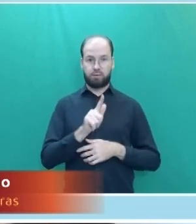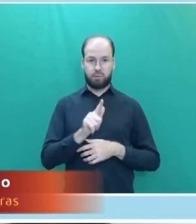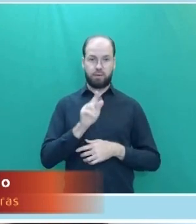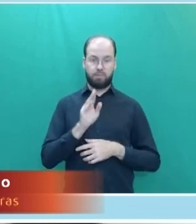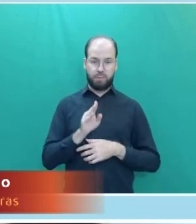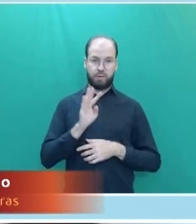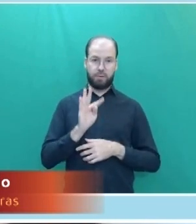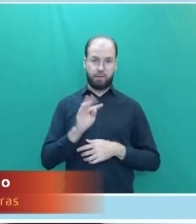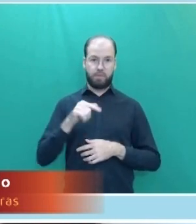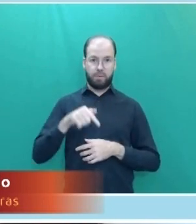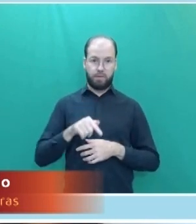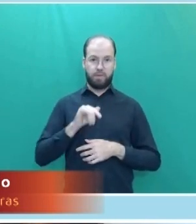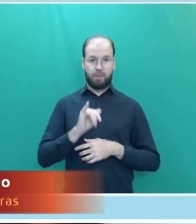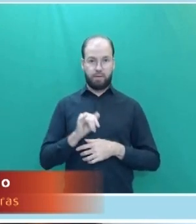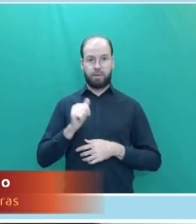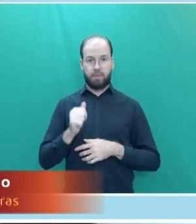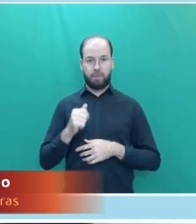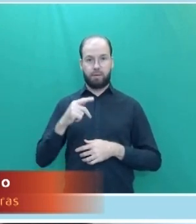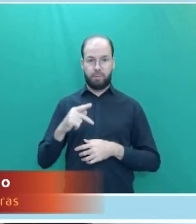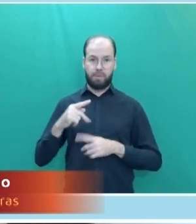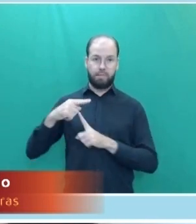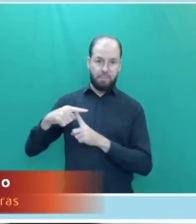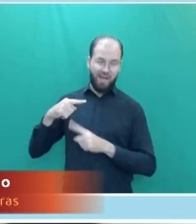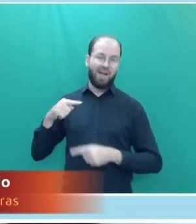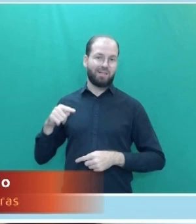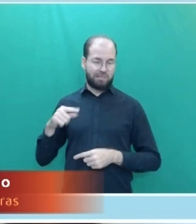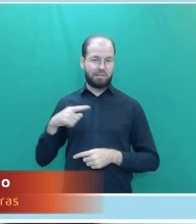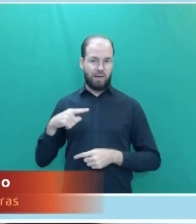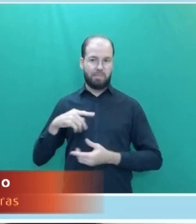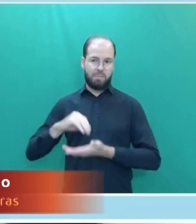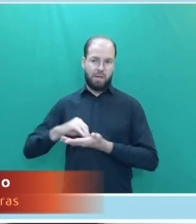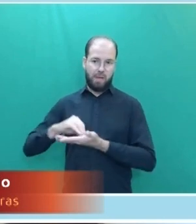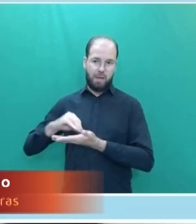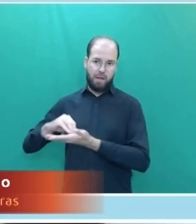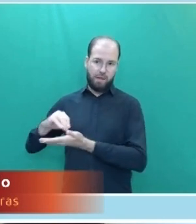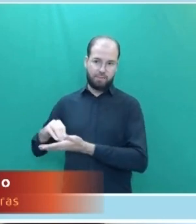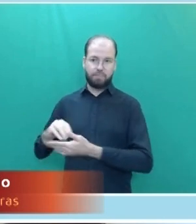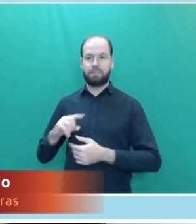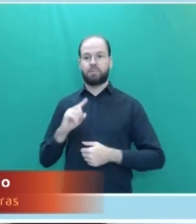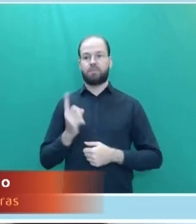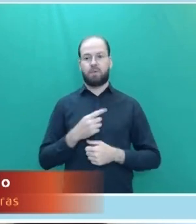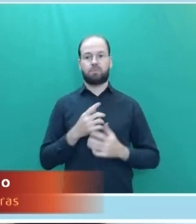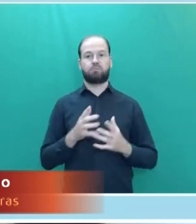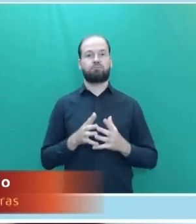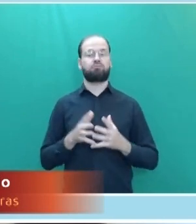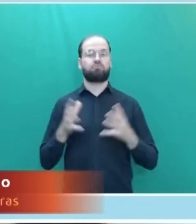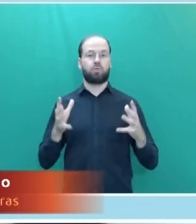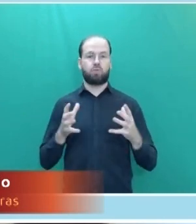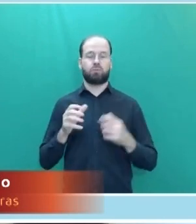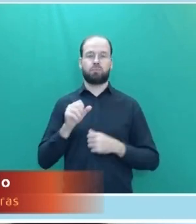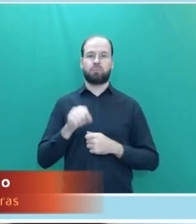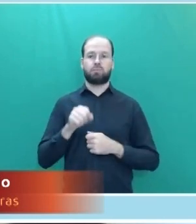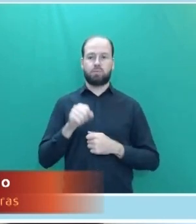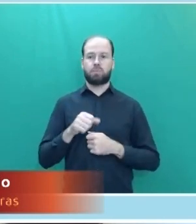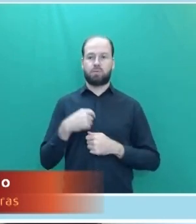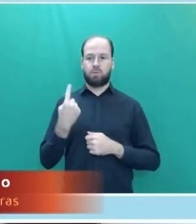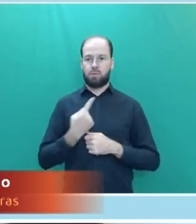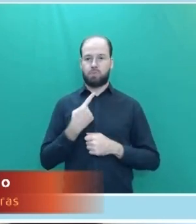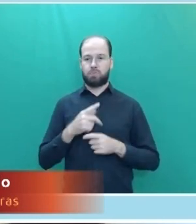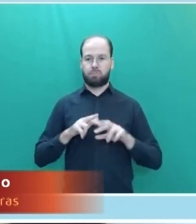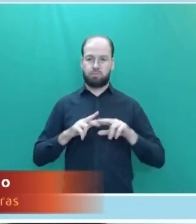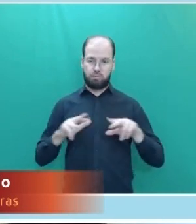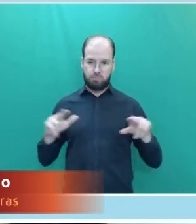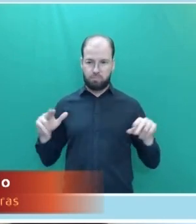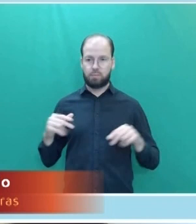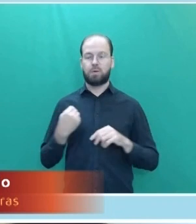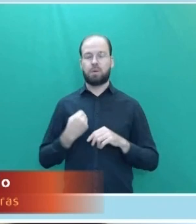LGBTQIAPN+, e mais muita coisa, né? Tem muito mais aí, né? Nós somos muitos mesmo, somos diversos, cada um tem